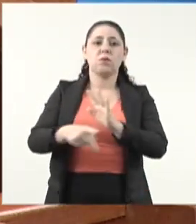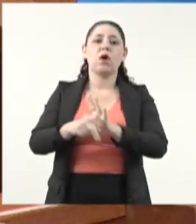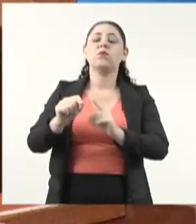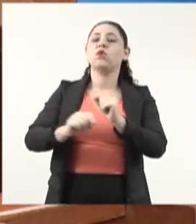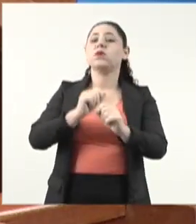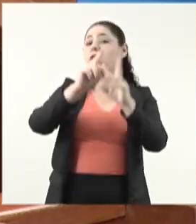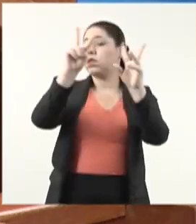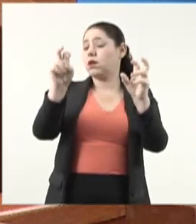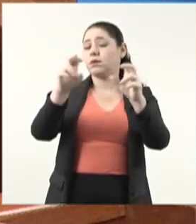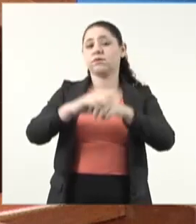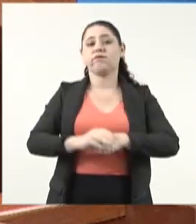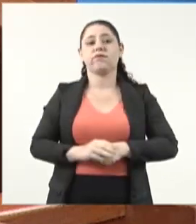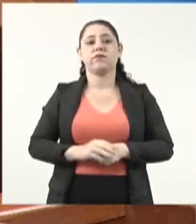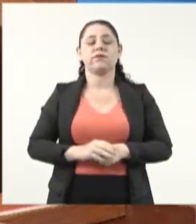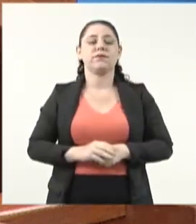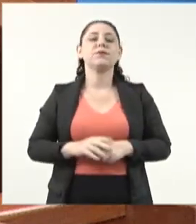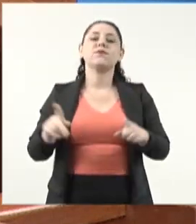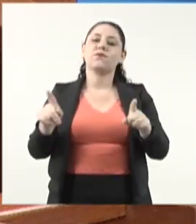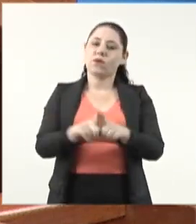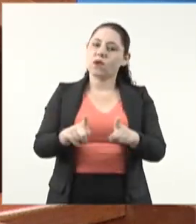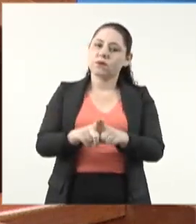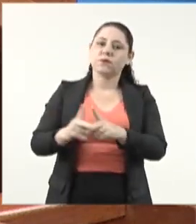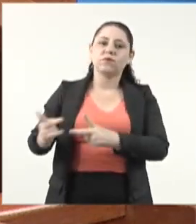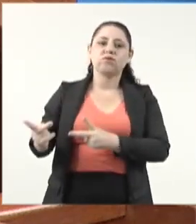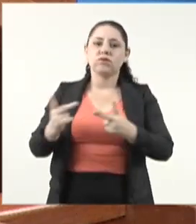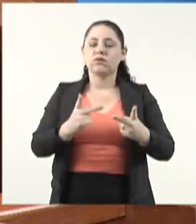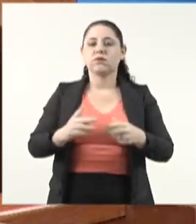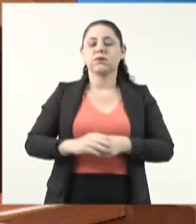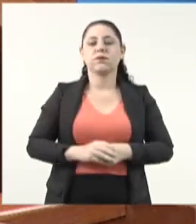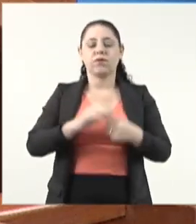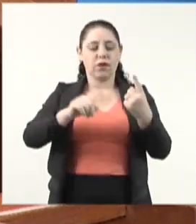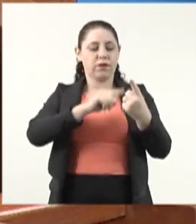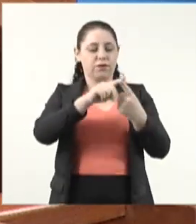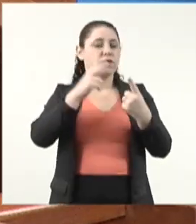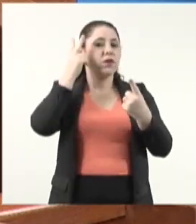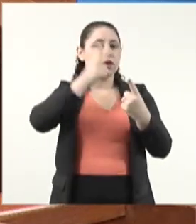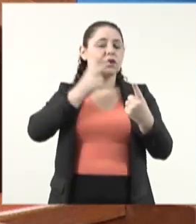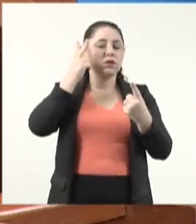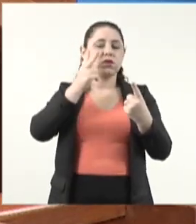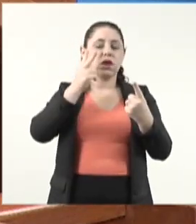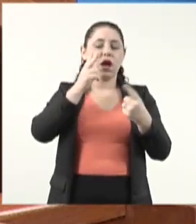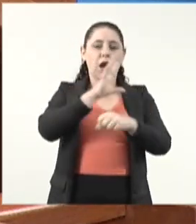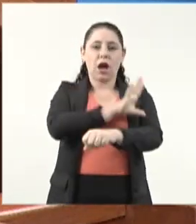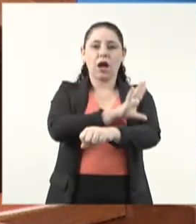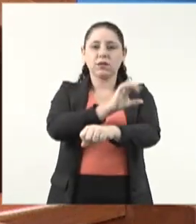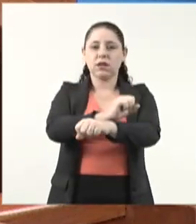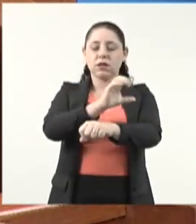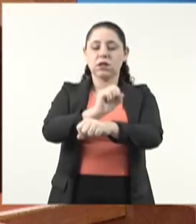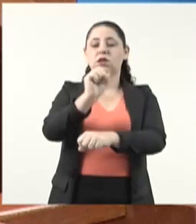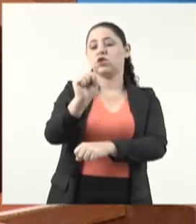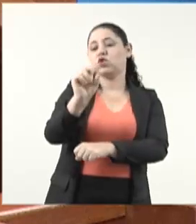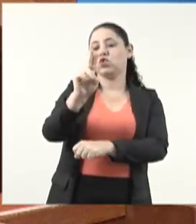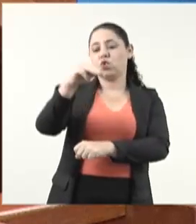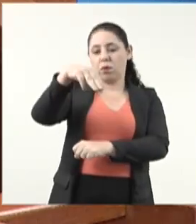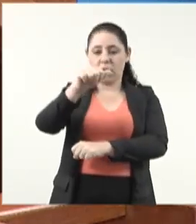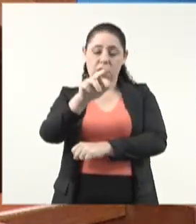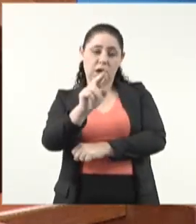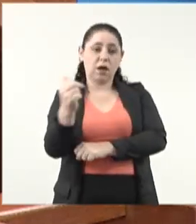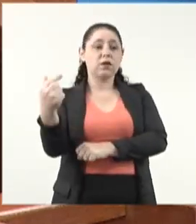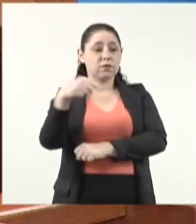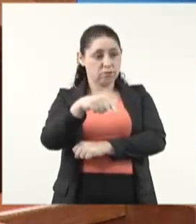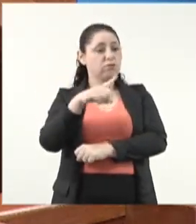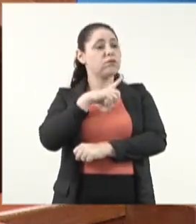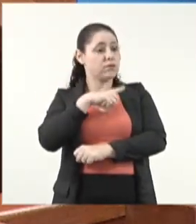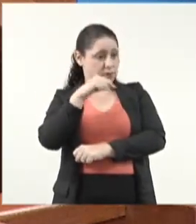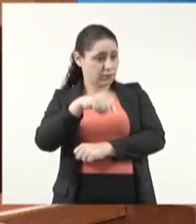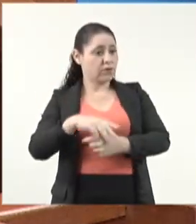respeito dessa matéria. Então, também convidamos para estar lá a vereadora de Cacilândia, a Sumara Leal, que esteve aqui, não